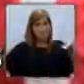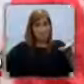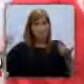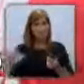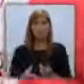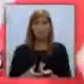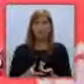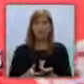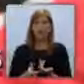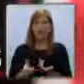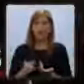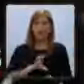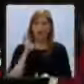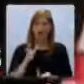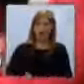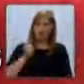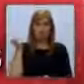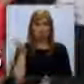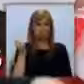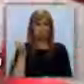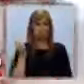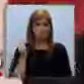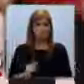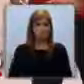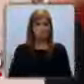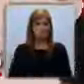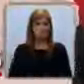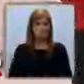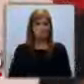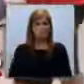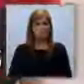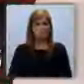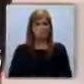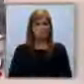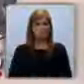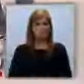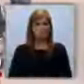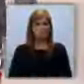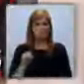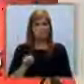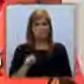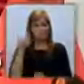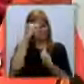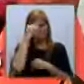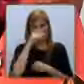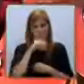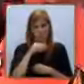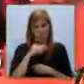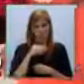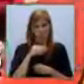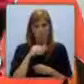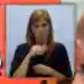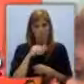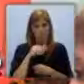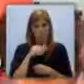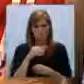confiança em vencer com vitória. Este ano logo, para mim é o nosso redor. Hoje é o nosso redor, para o ano vai ser o nosso redor e